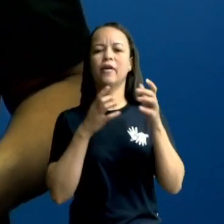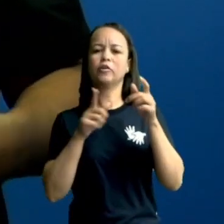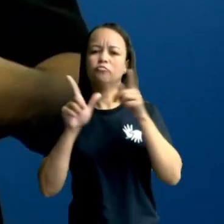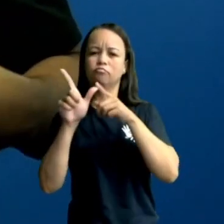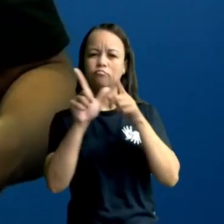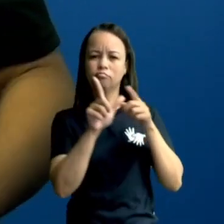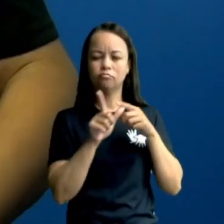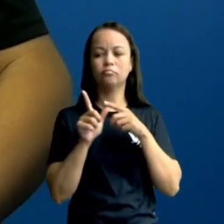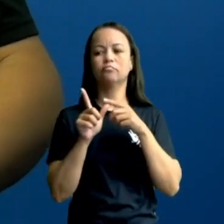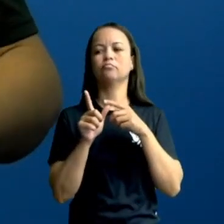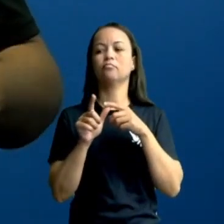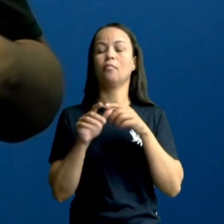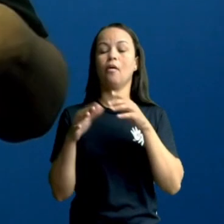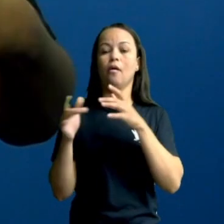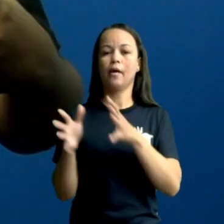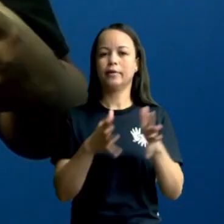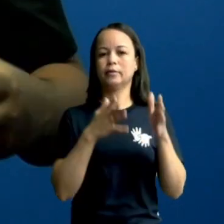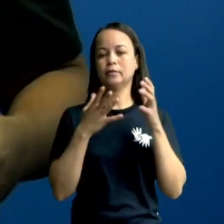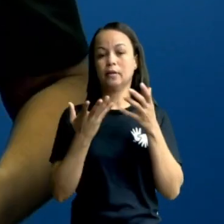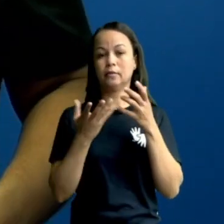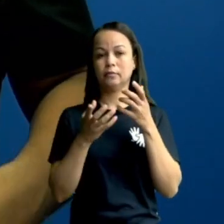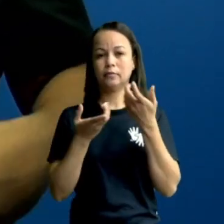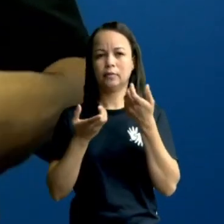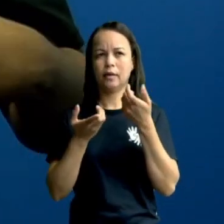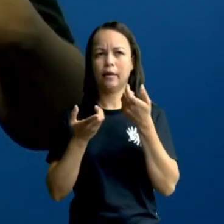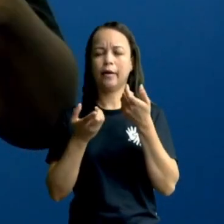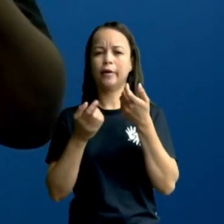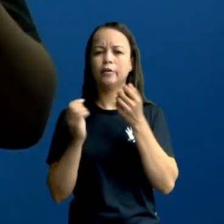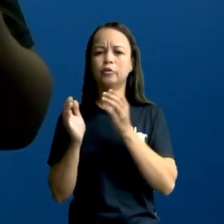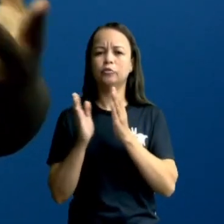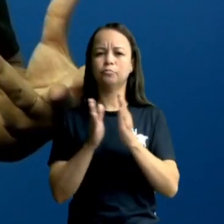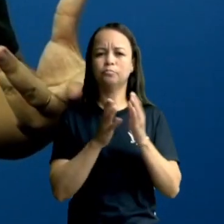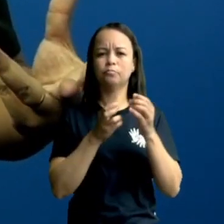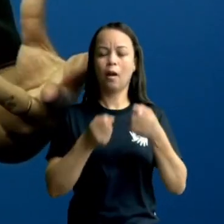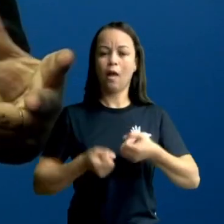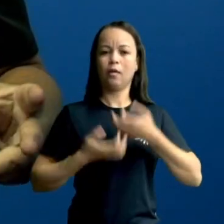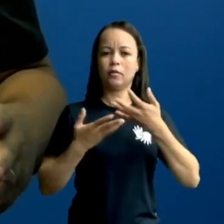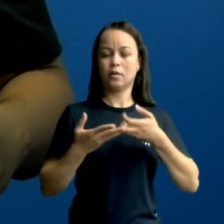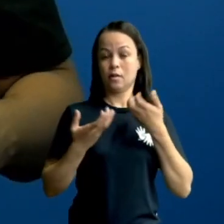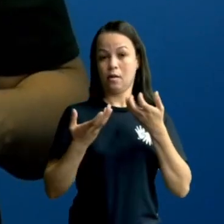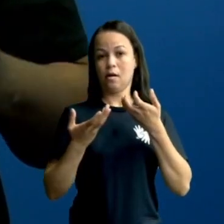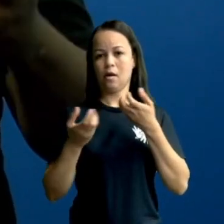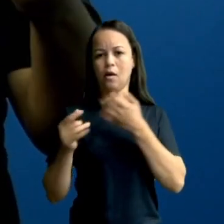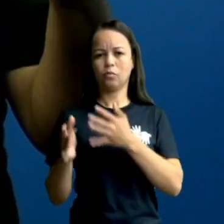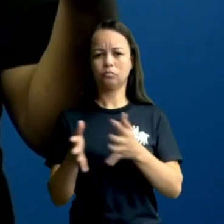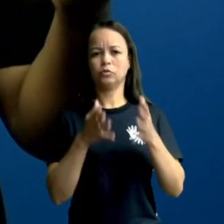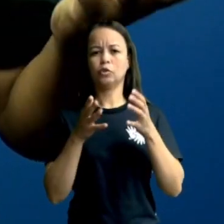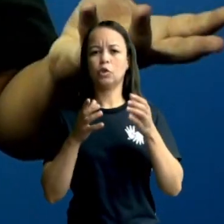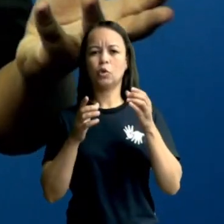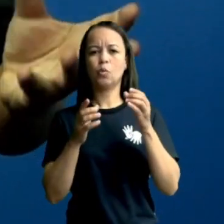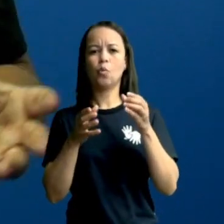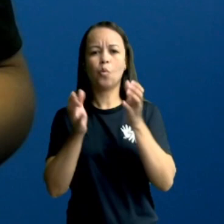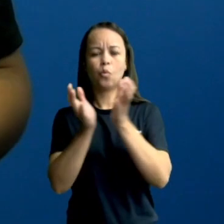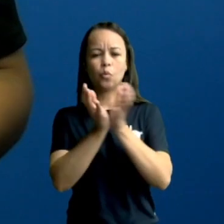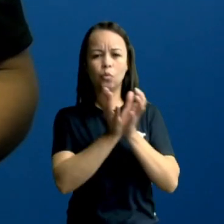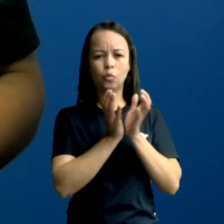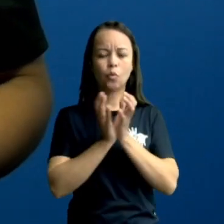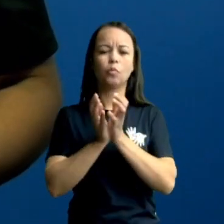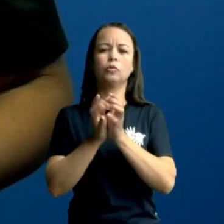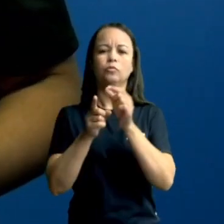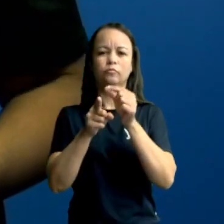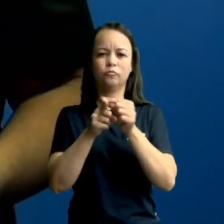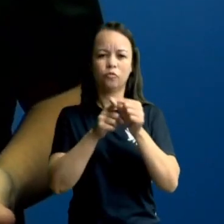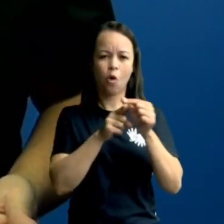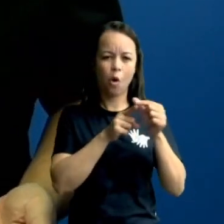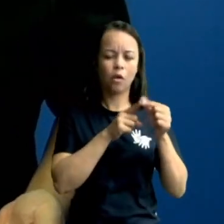esse termo, essa expressão, essa manifestação desse conjunto de fonemas